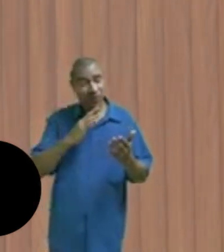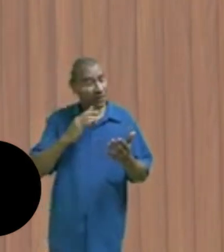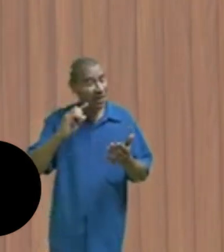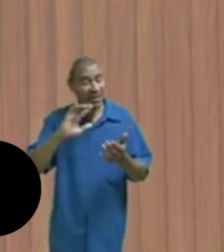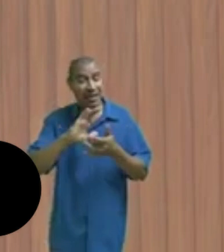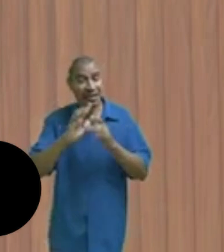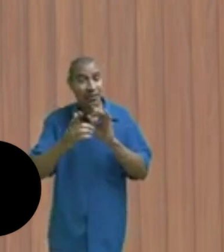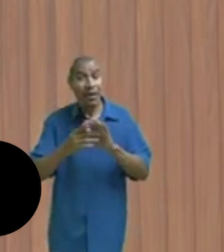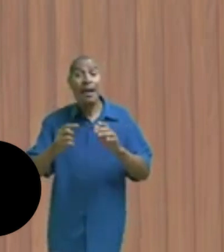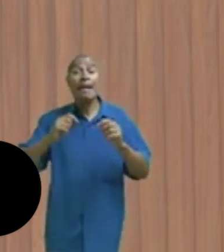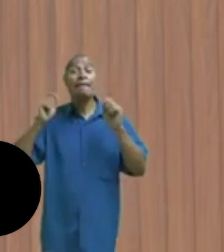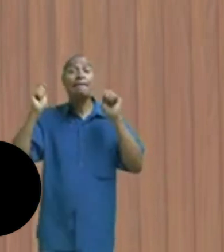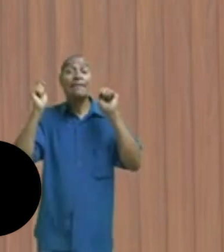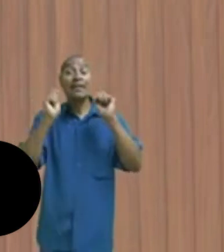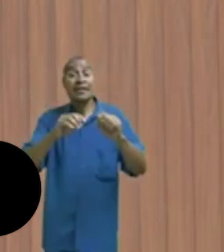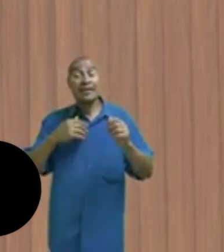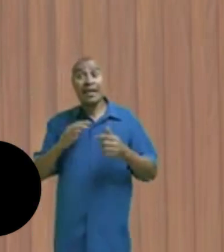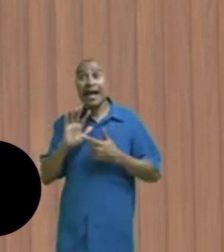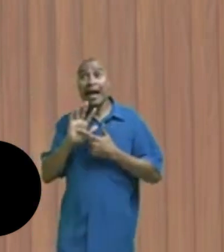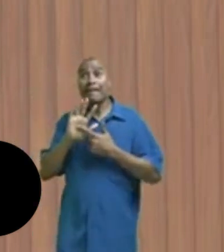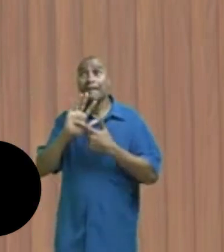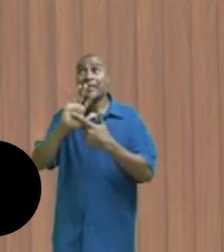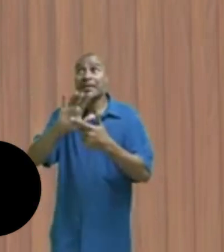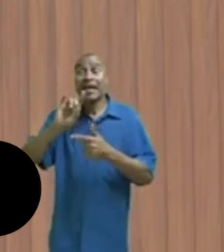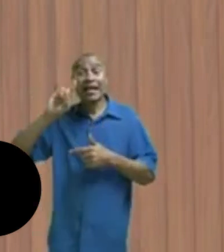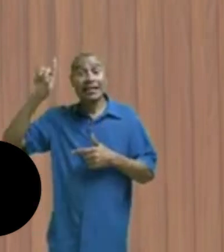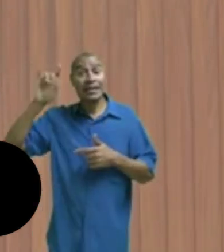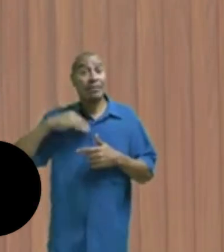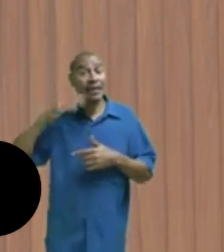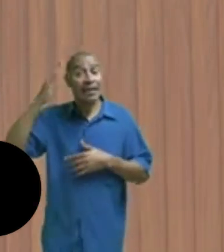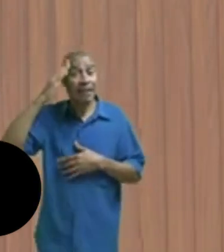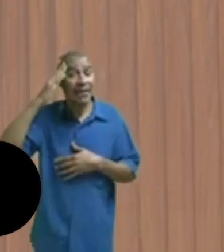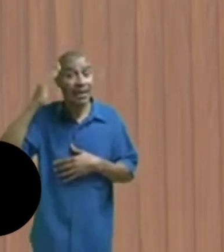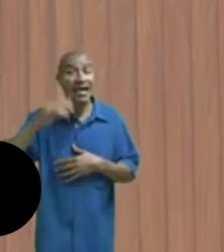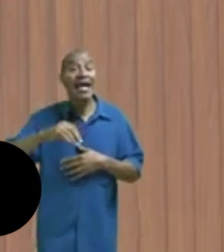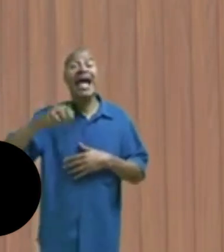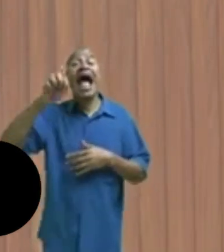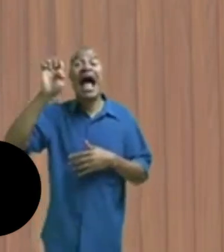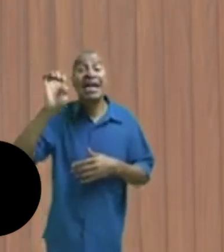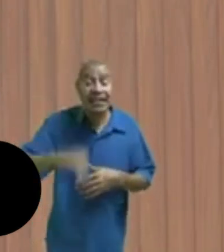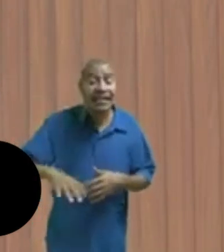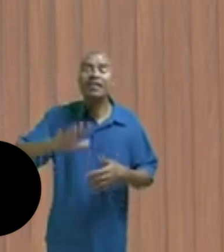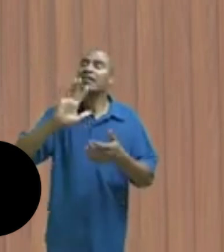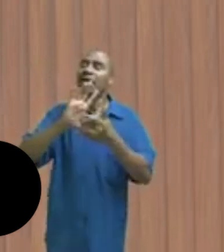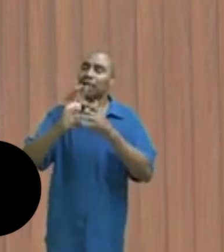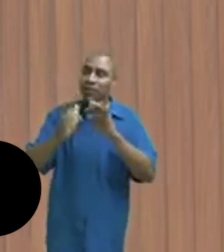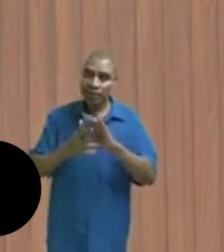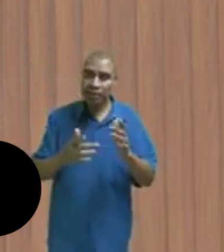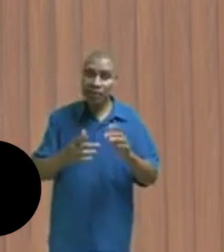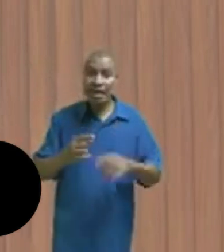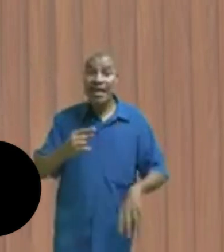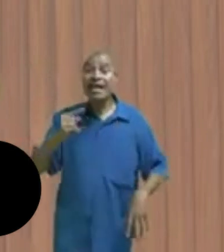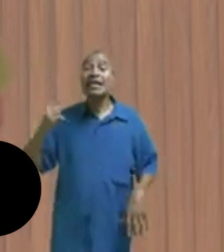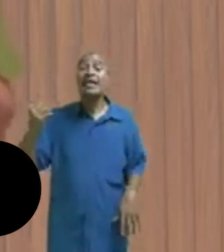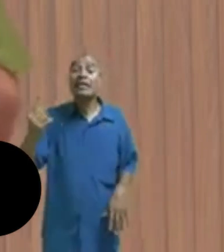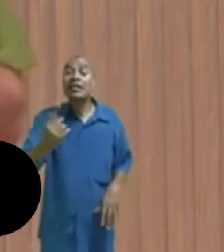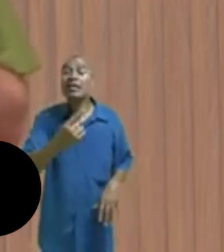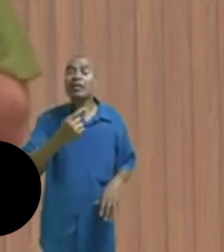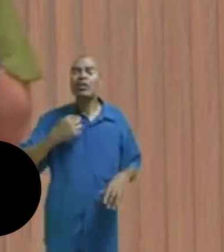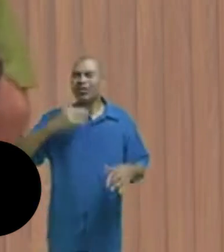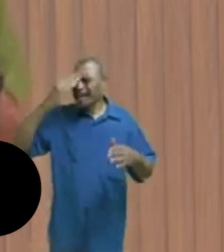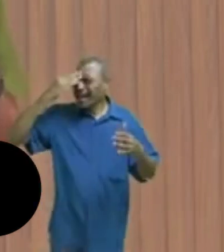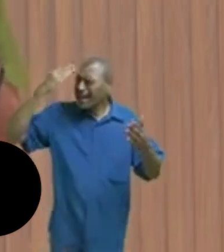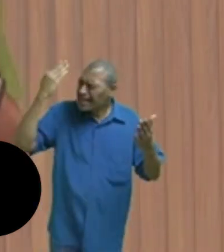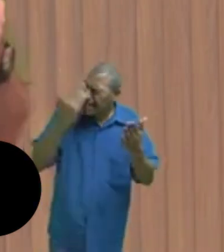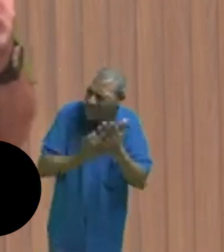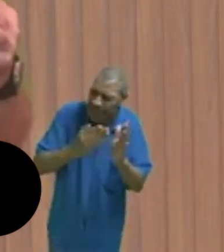precisam ser apresentadas a Ele para que entendam quem Deus é, porque nós que somos cristãos e cremos na Bíblia e cremos no